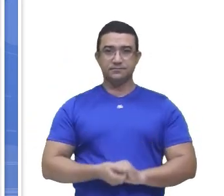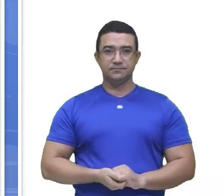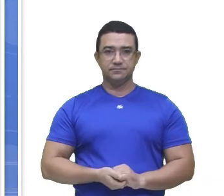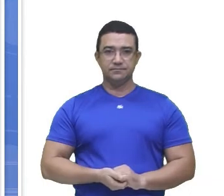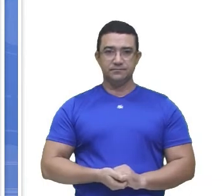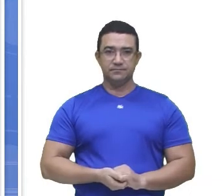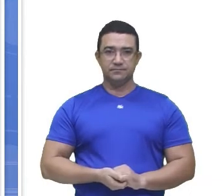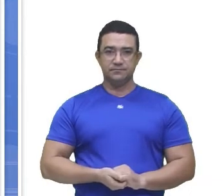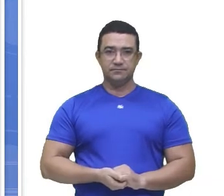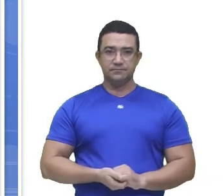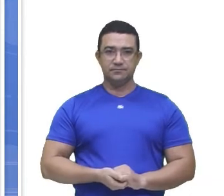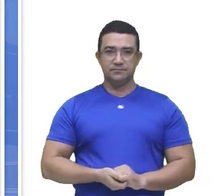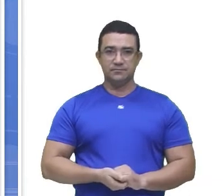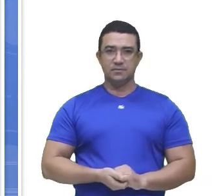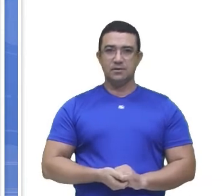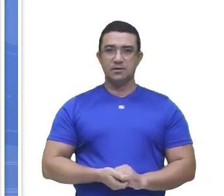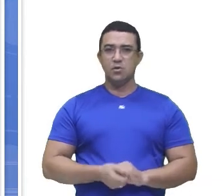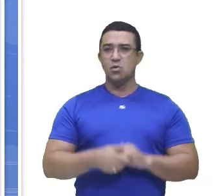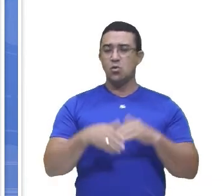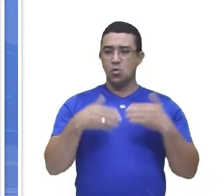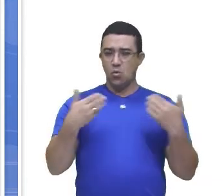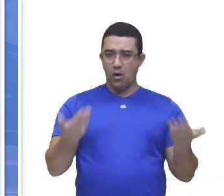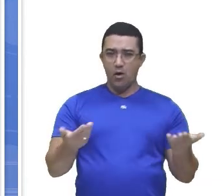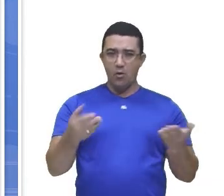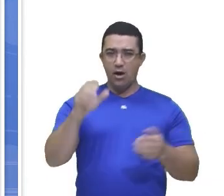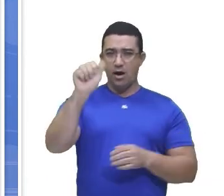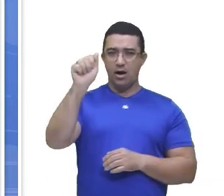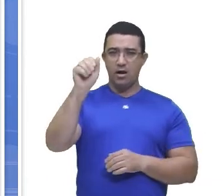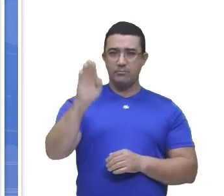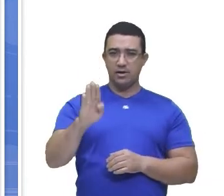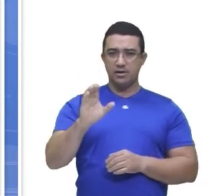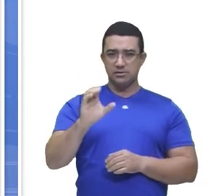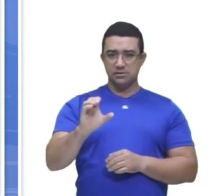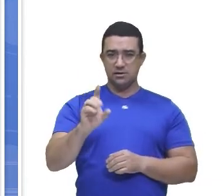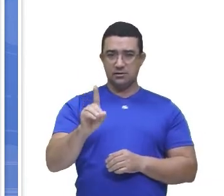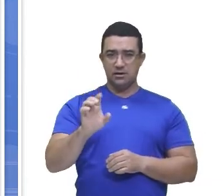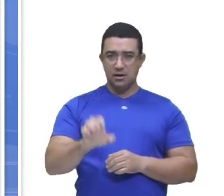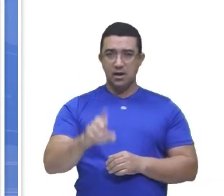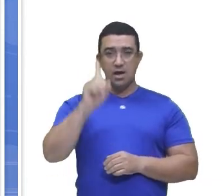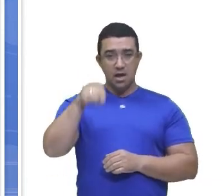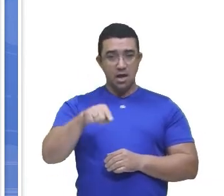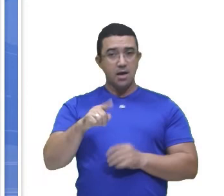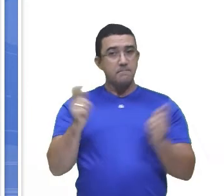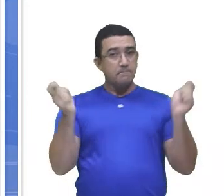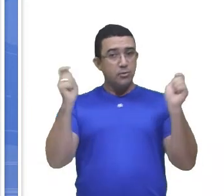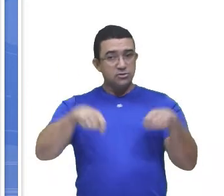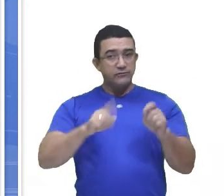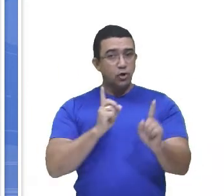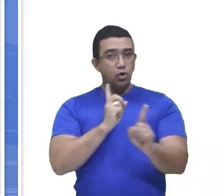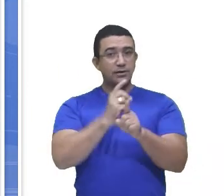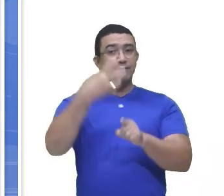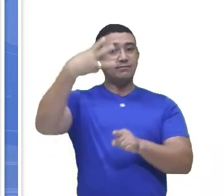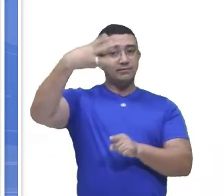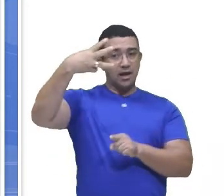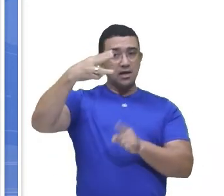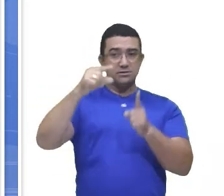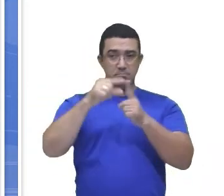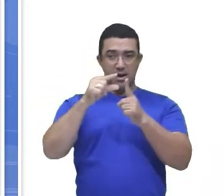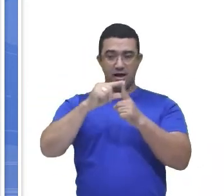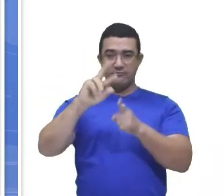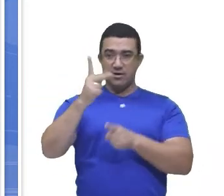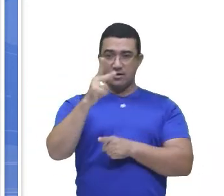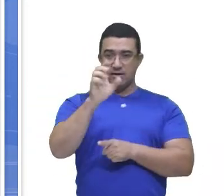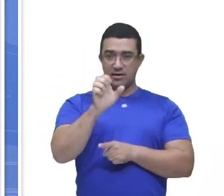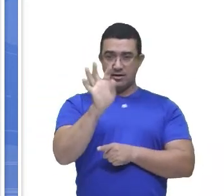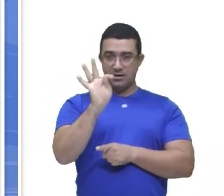diz o seguinte: em que alternativa é possível encontrar três palavras heterotônicas? Mais uma